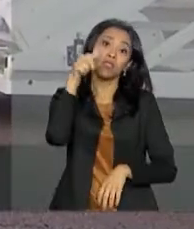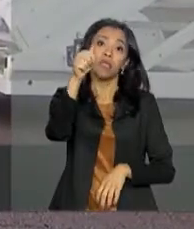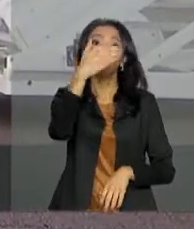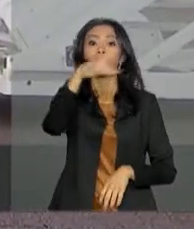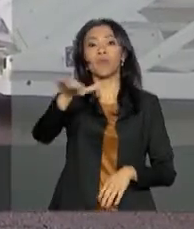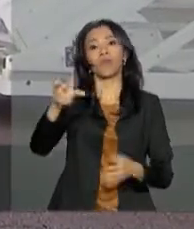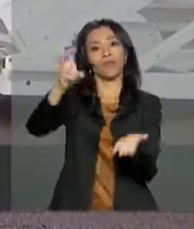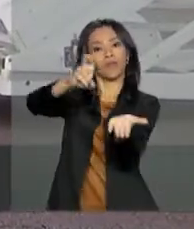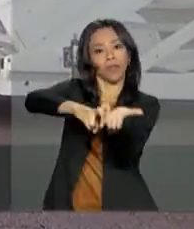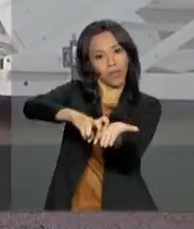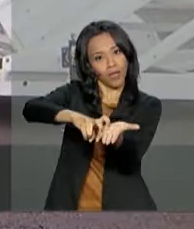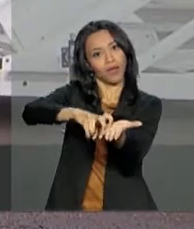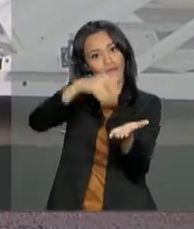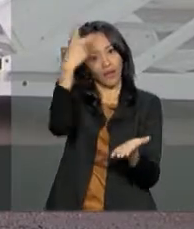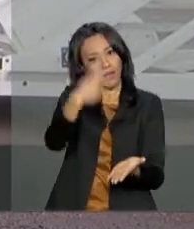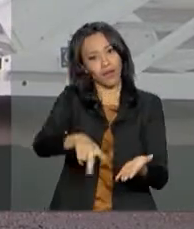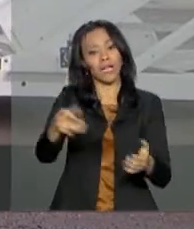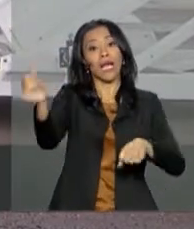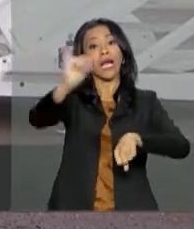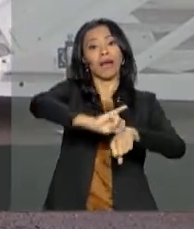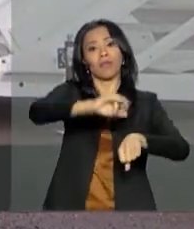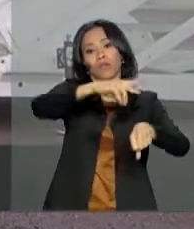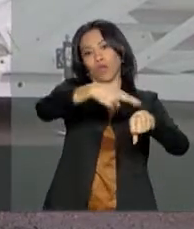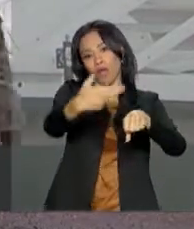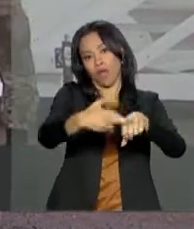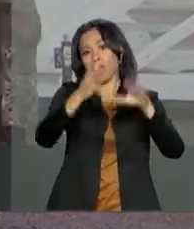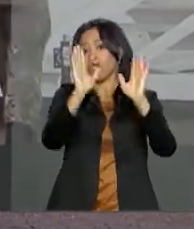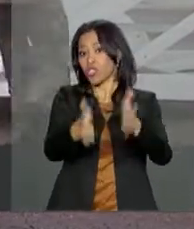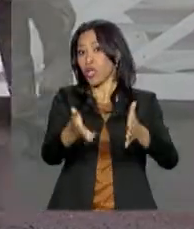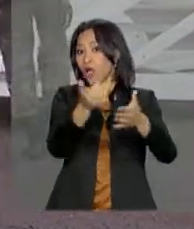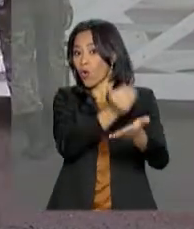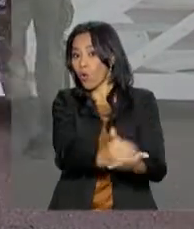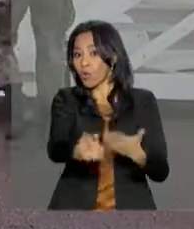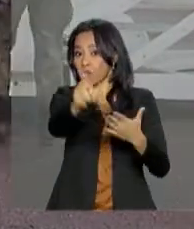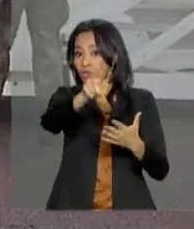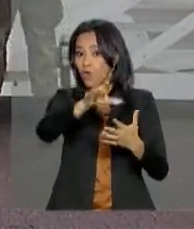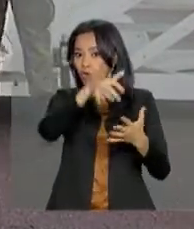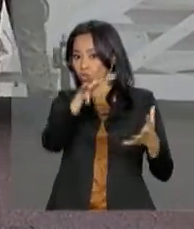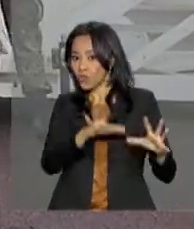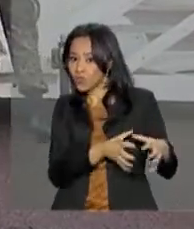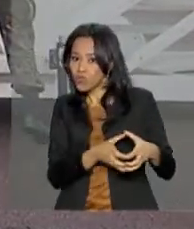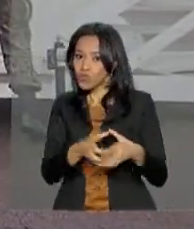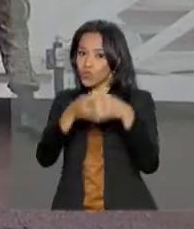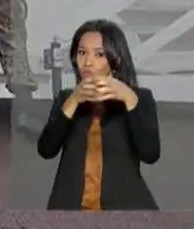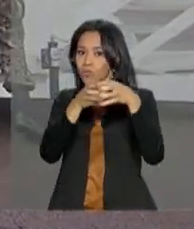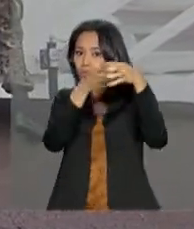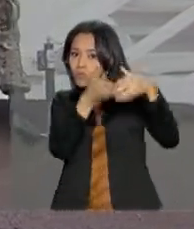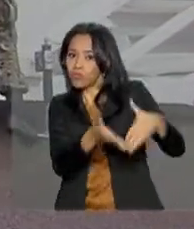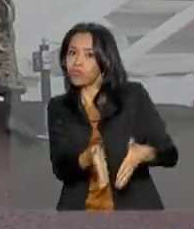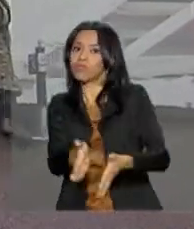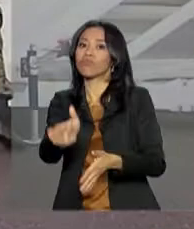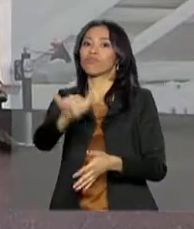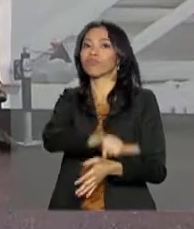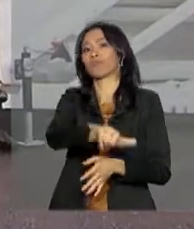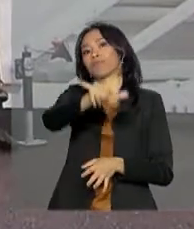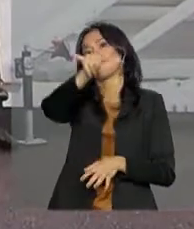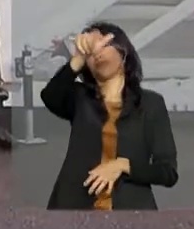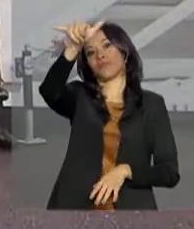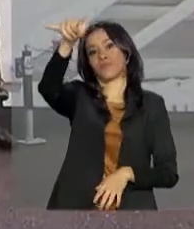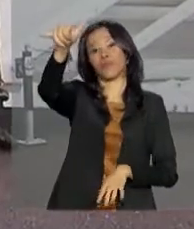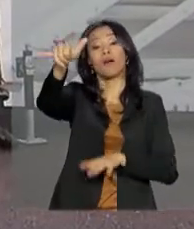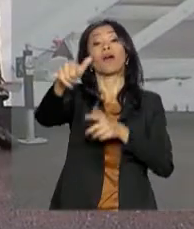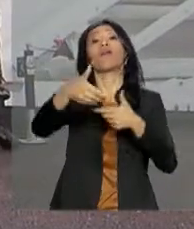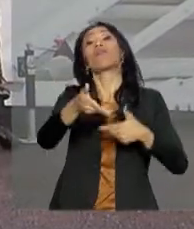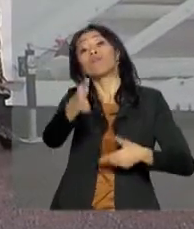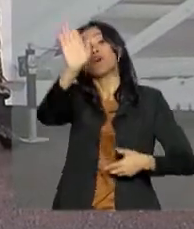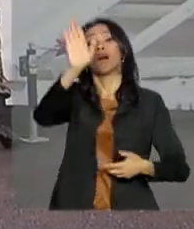Boa Vista, capital de Roraima, e já começou o embarque desse grupo de venezuelanos imigrantes que